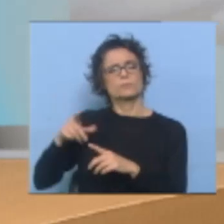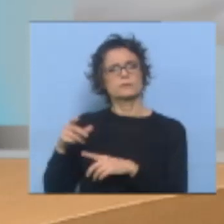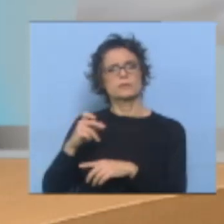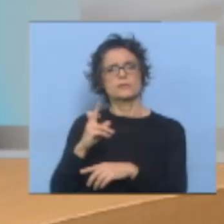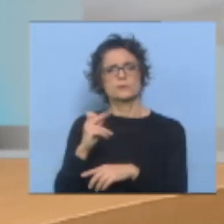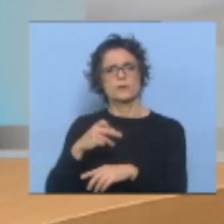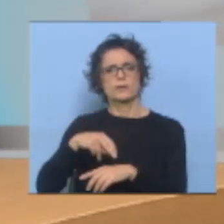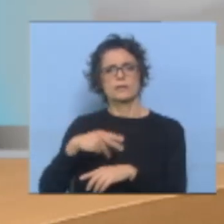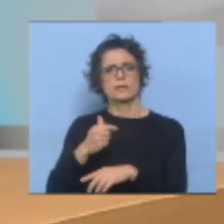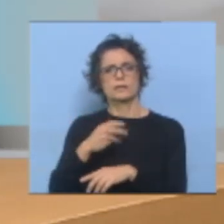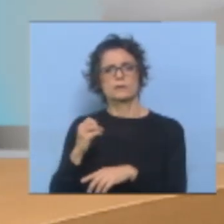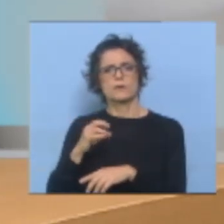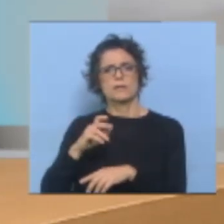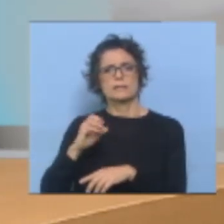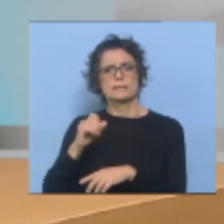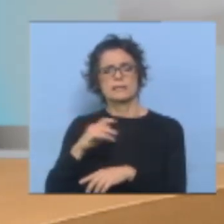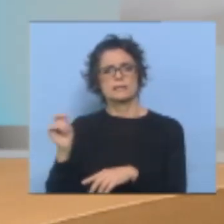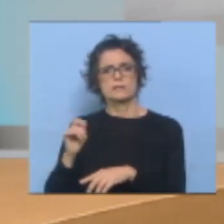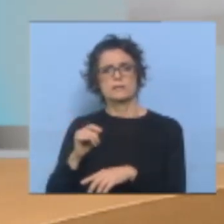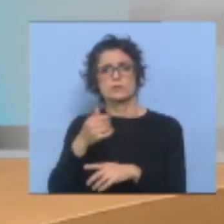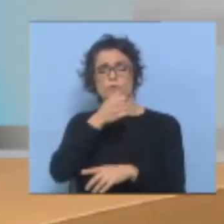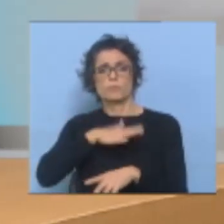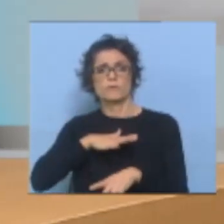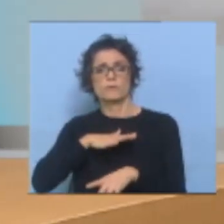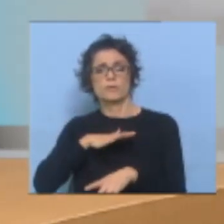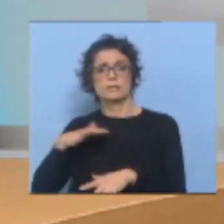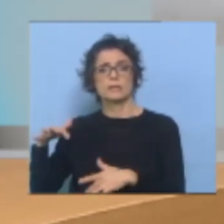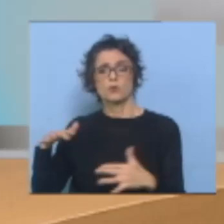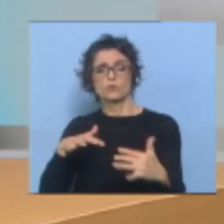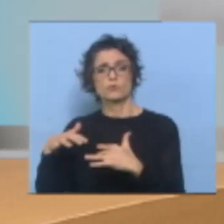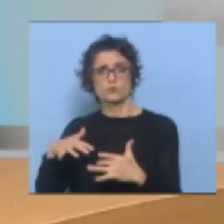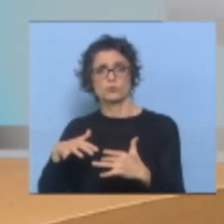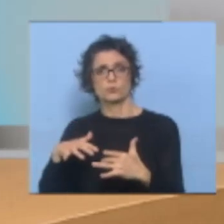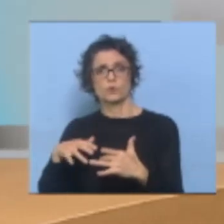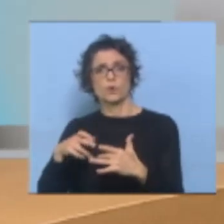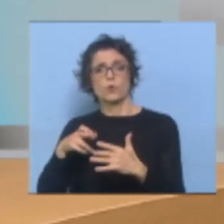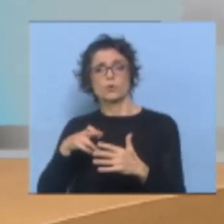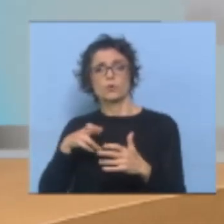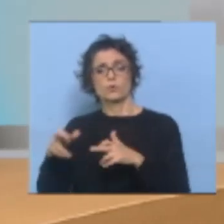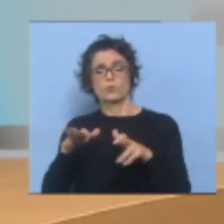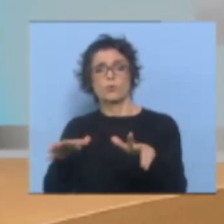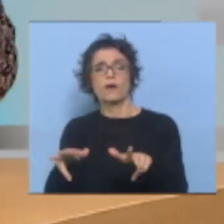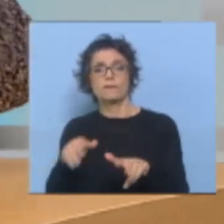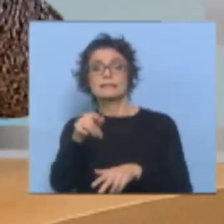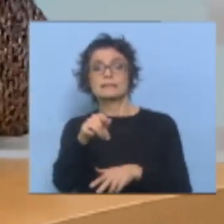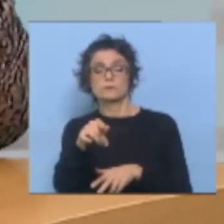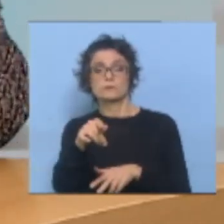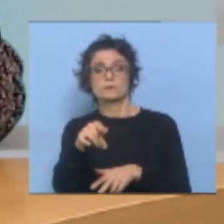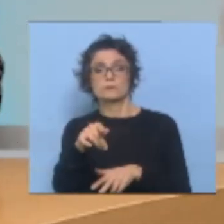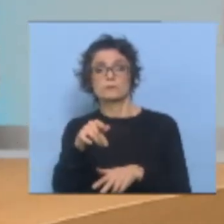no Benfica contra o Rio Ave. Só que houve uma diferença mínima, que foi Renato Sanches desvalorizou.